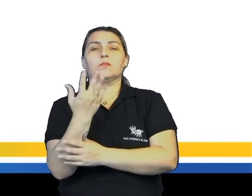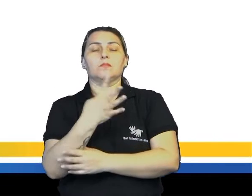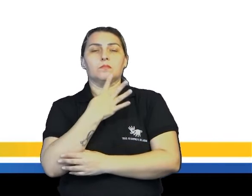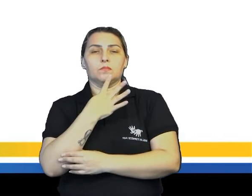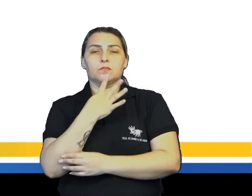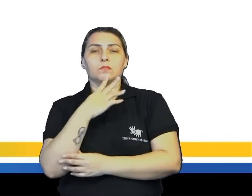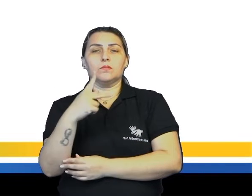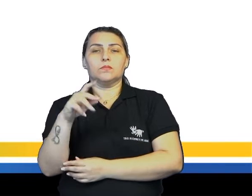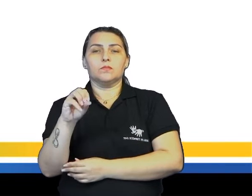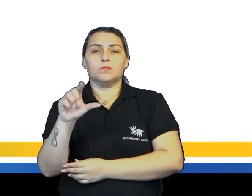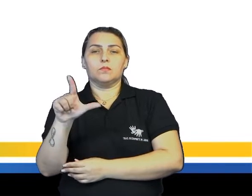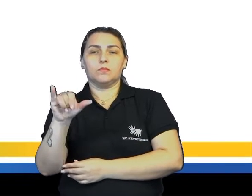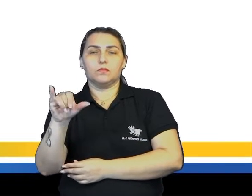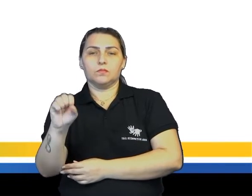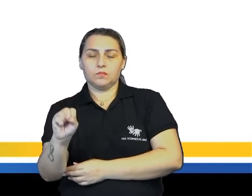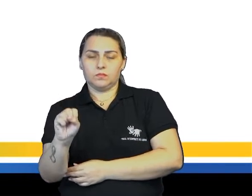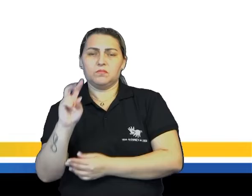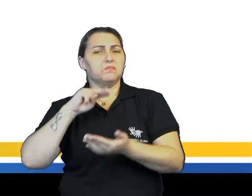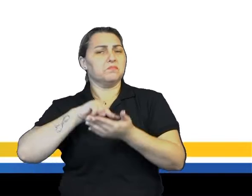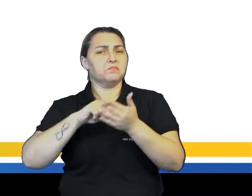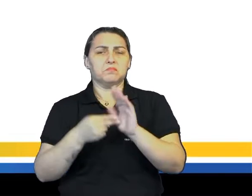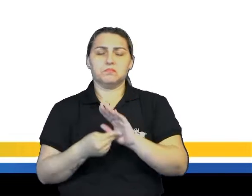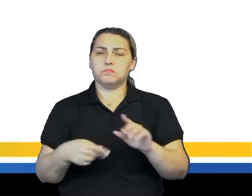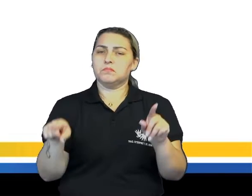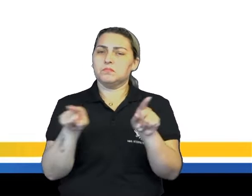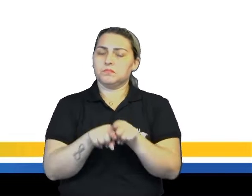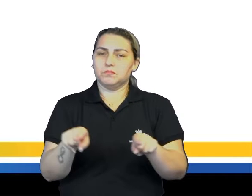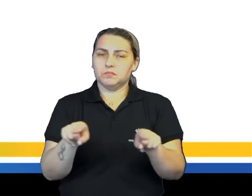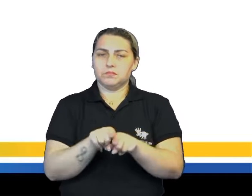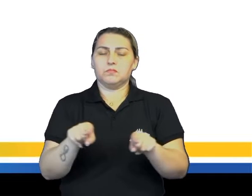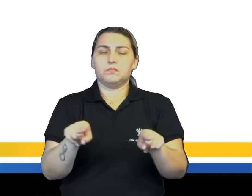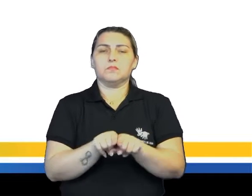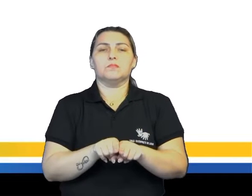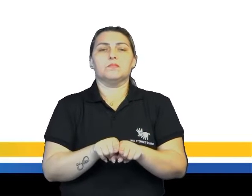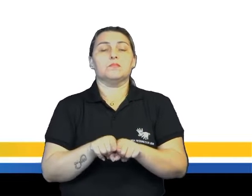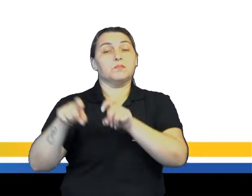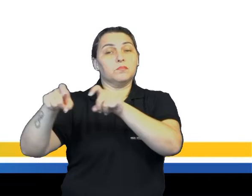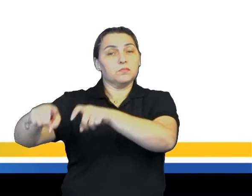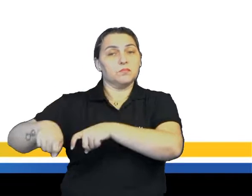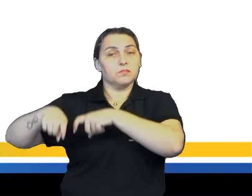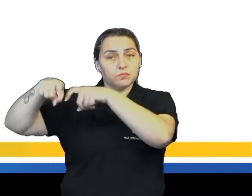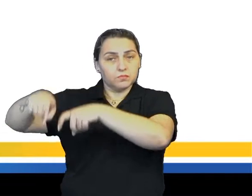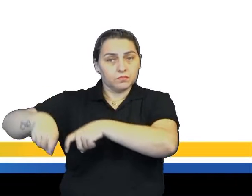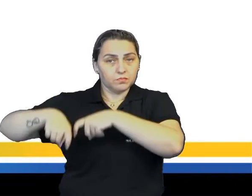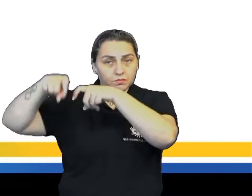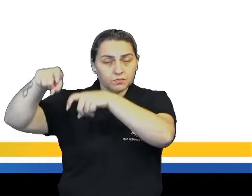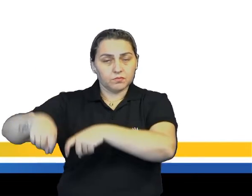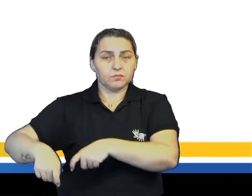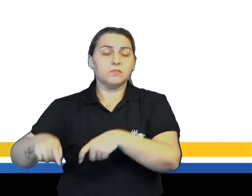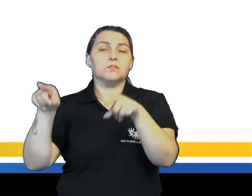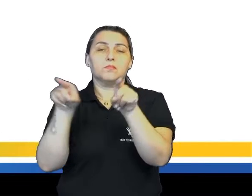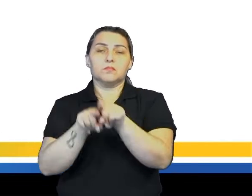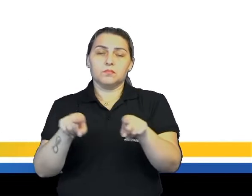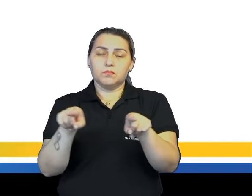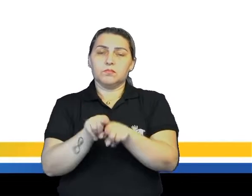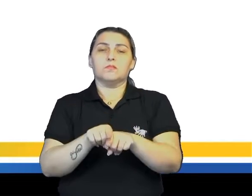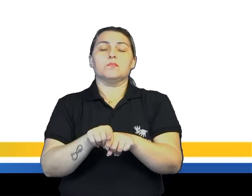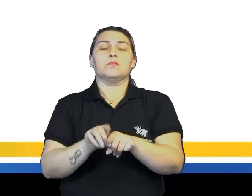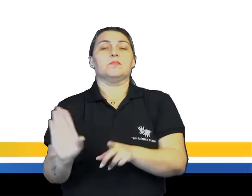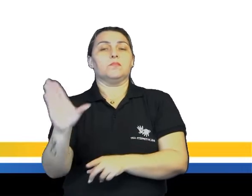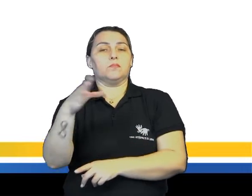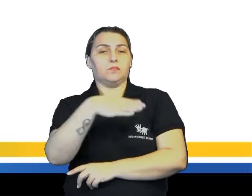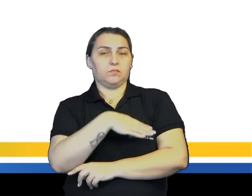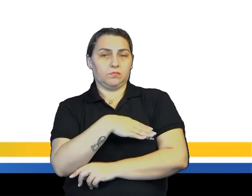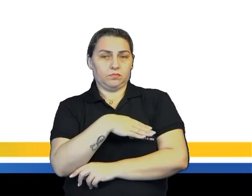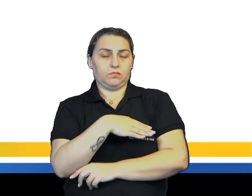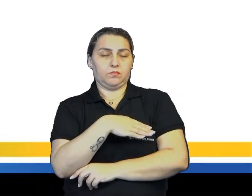conhece como polis. E essa poli, ela incluía tanto a parte do campo, que eram os camponeses, como aqueles cidadãos que estavam